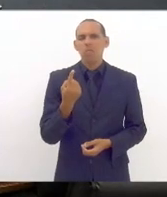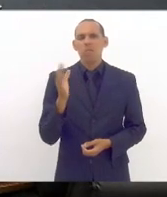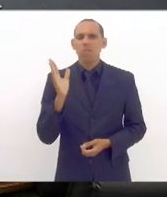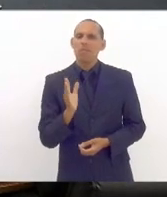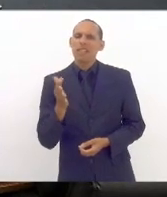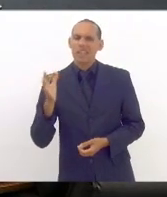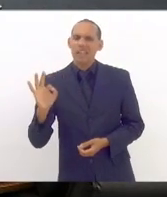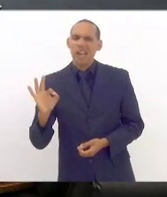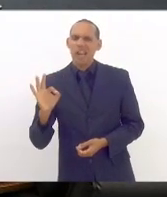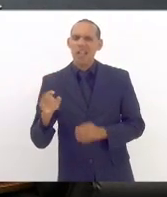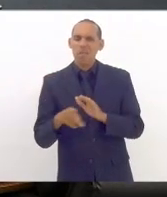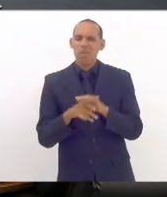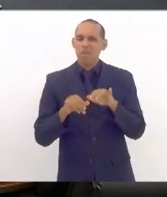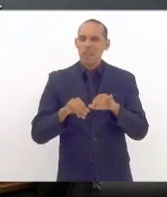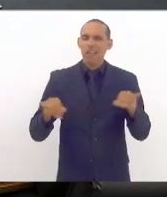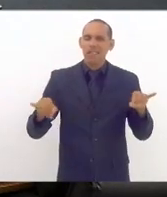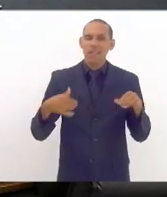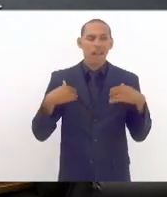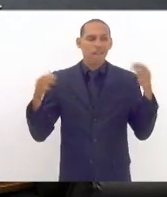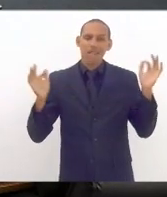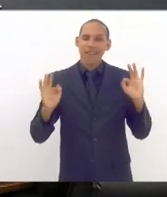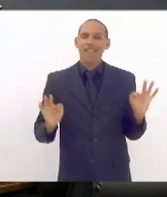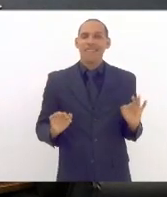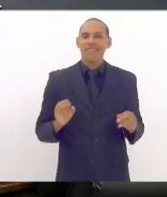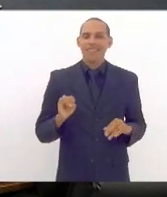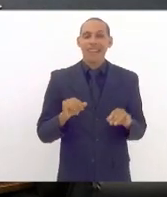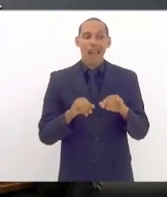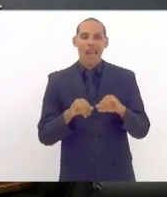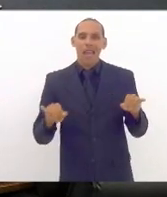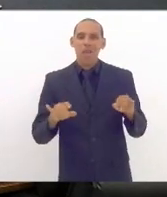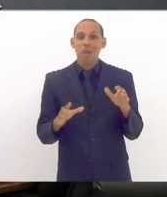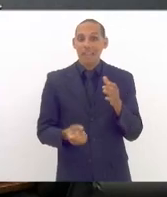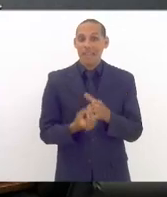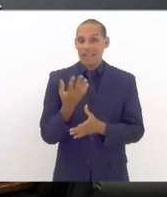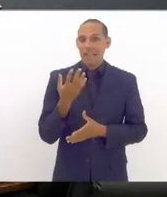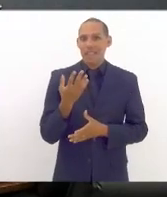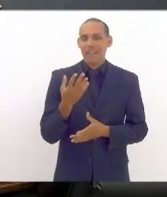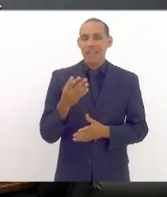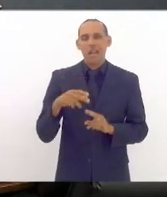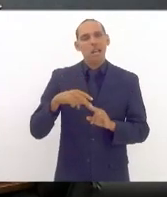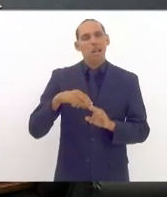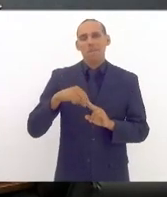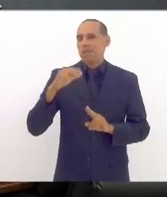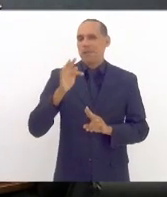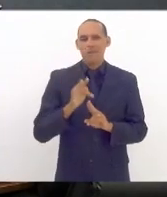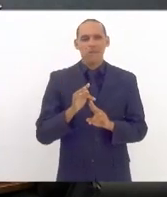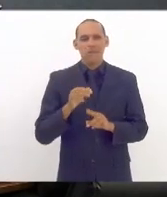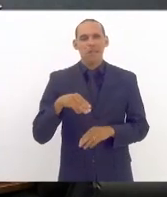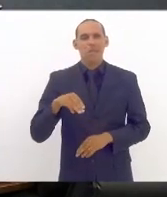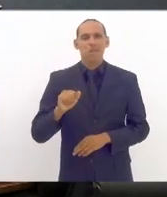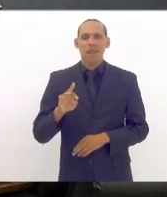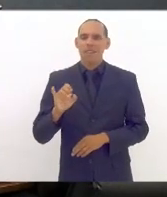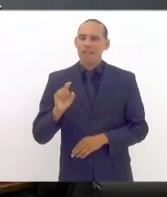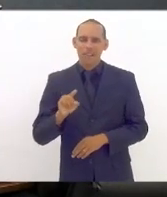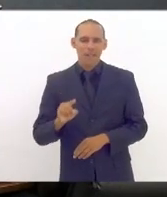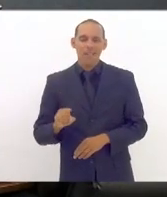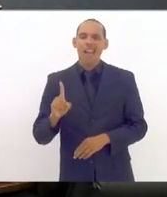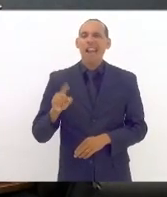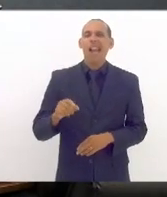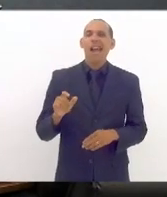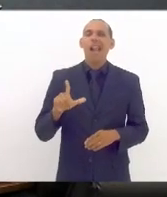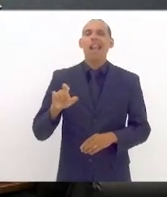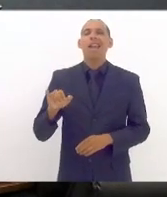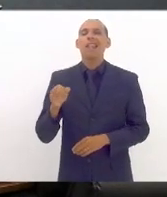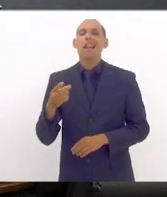ficarei ficaria feliz não sei qual é a matriz da filha já leilão do campo de Búzios já